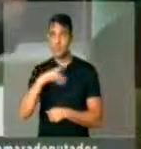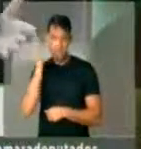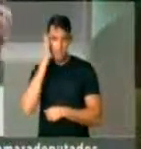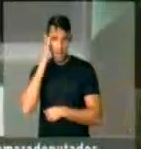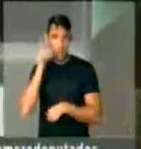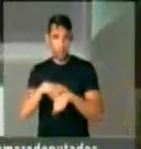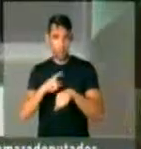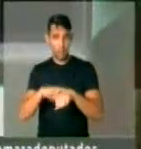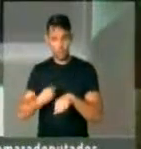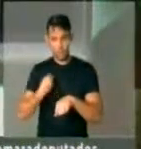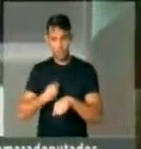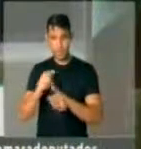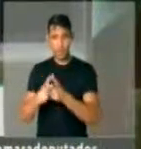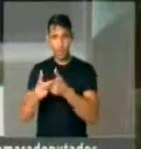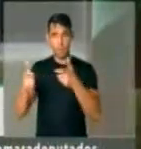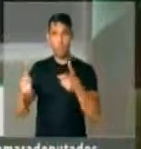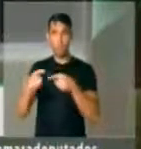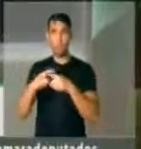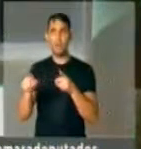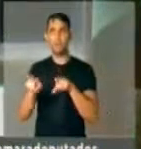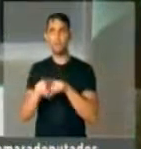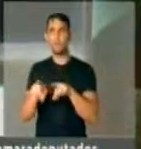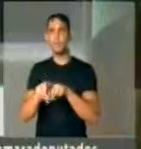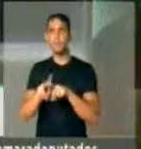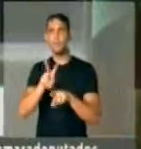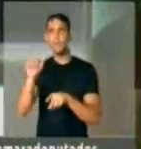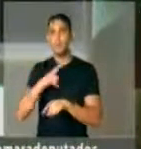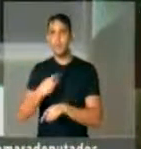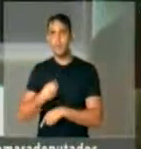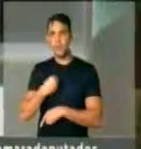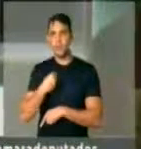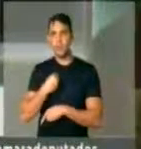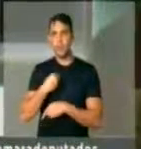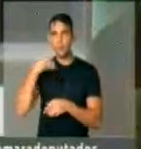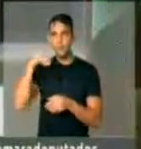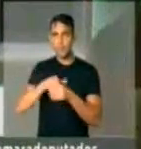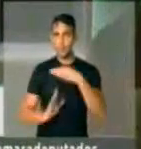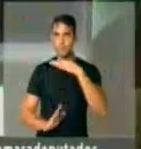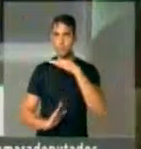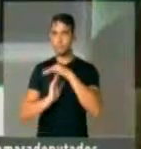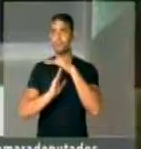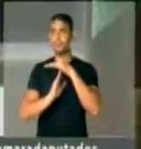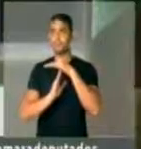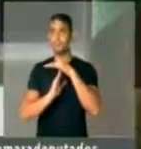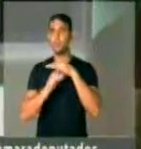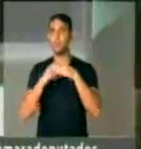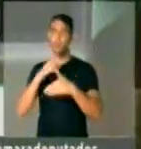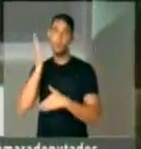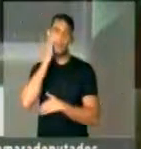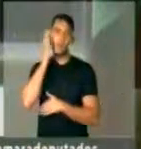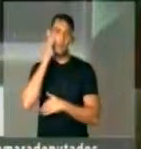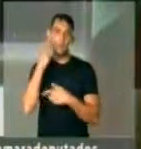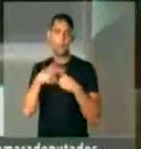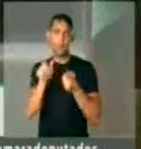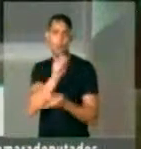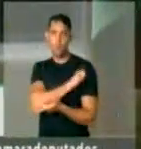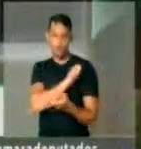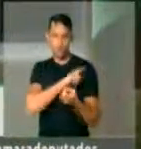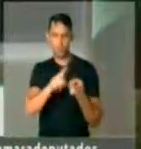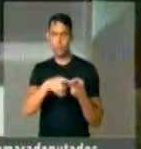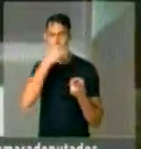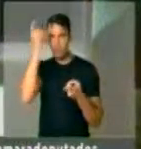de vida cresceu, mas da mesma maneira que eu votei aqui contra o teto, porque entendo que não é o estudante, que